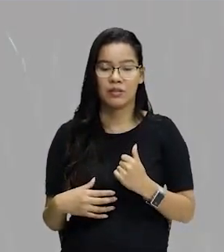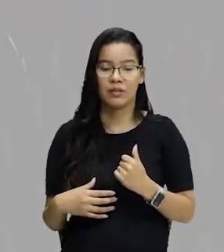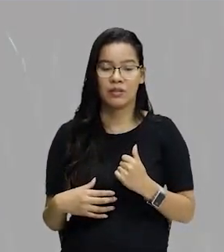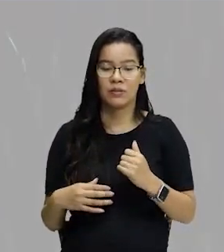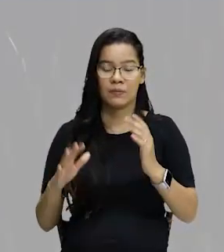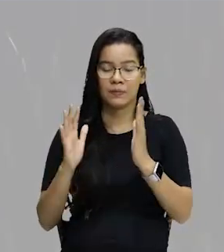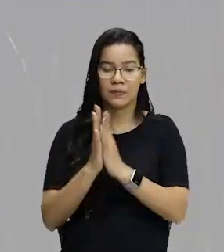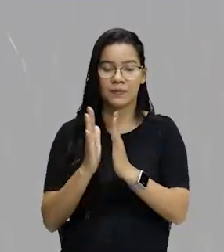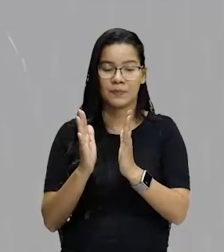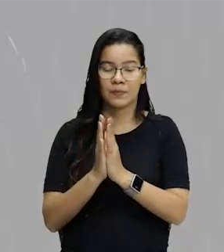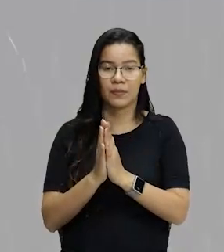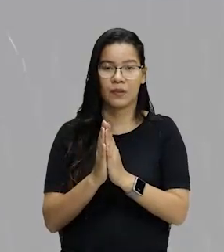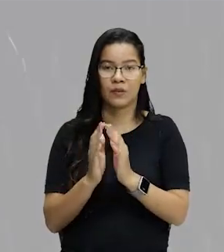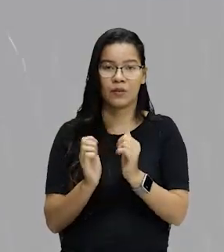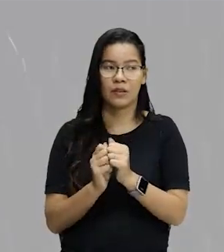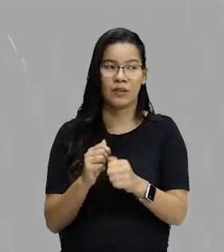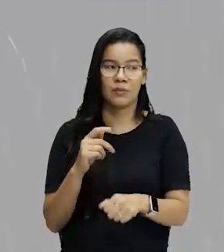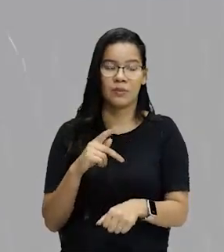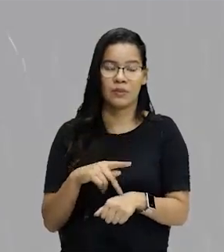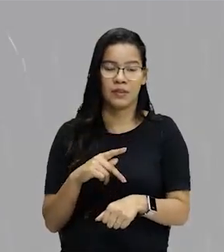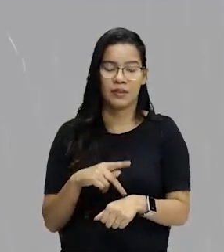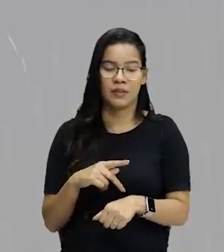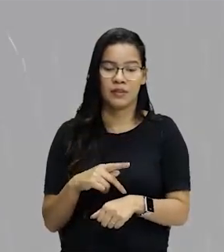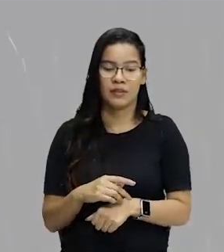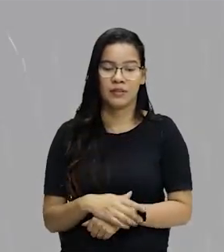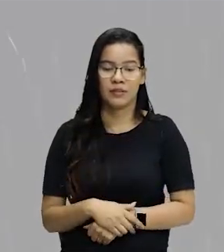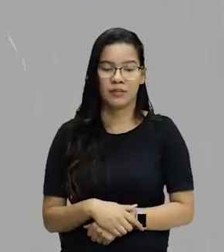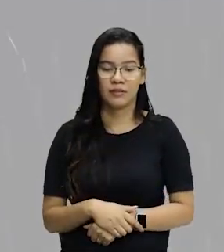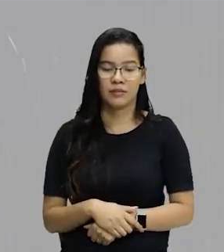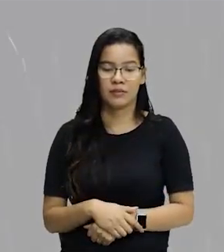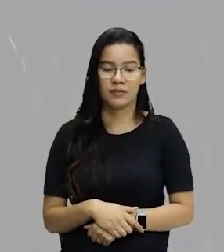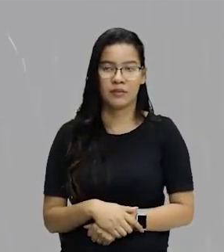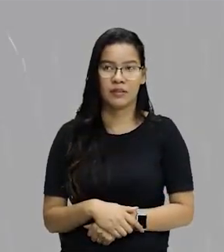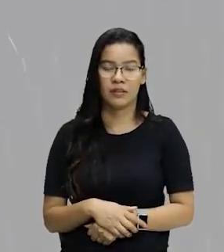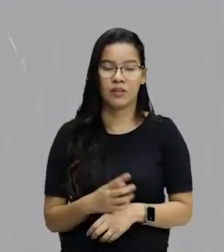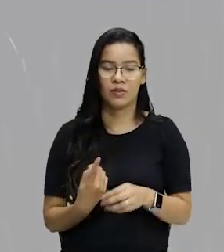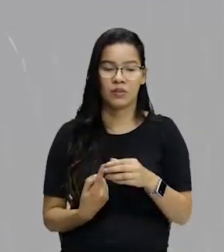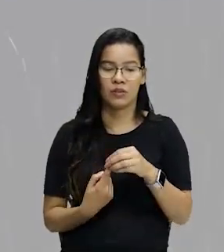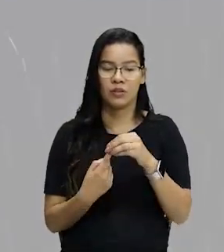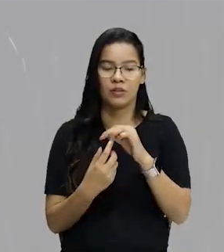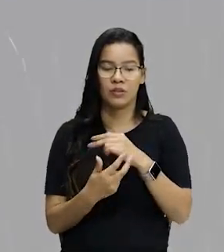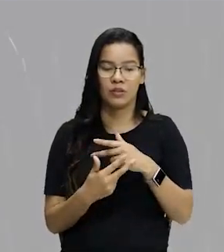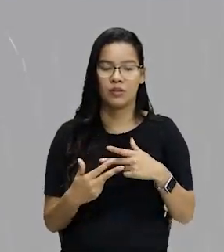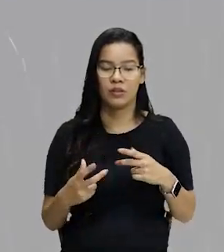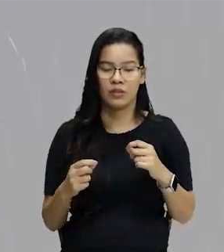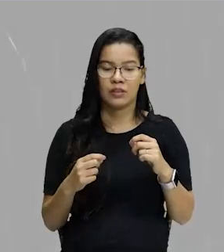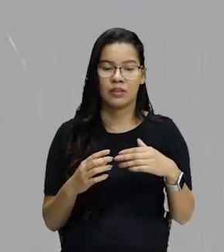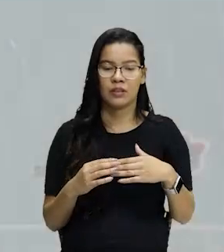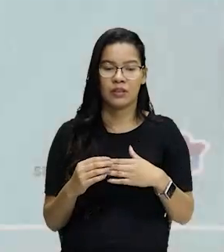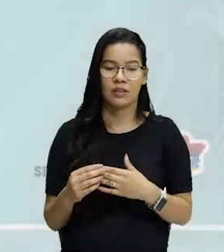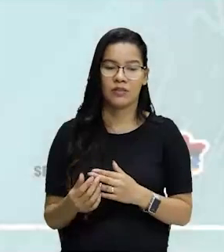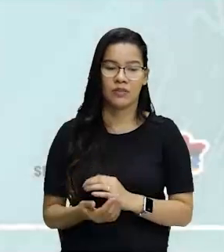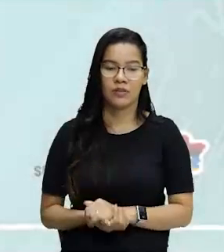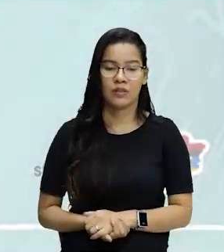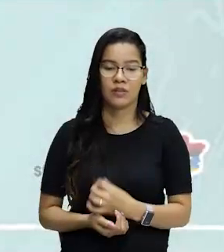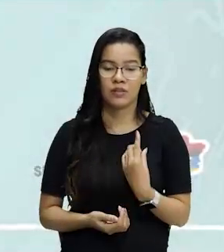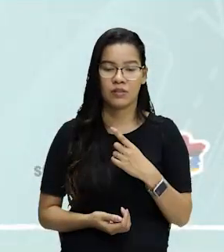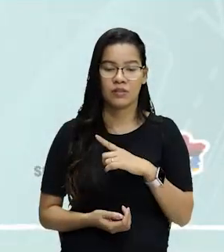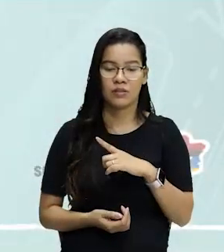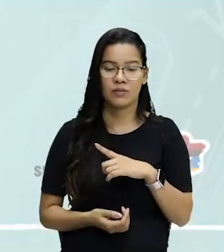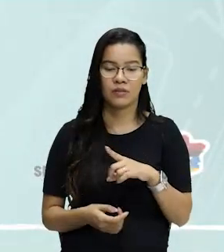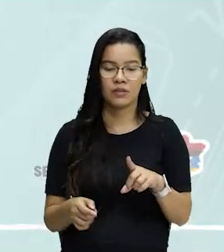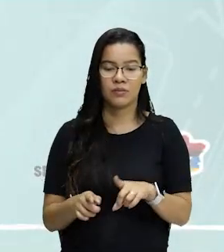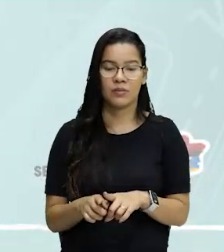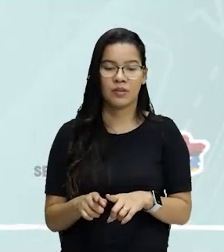atrito com a pedra, tá certo? Tá aqui o pozinho de magnésio lá, é a única coisa que ele está levando. E nós temos aqui